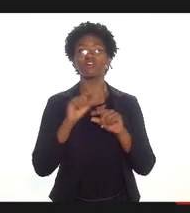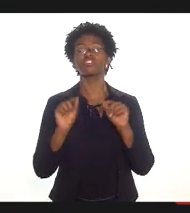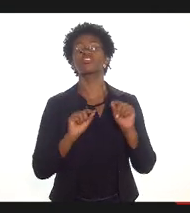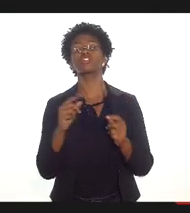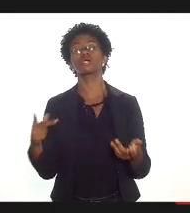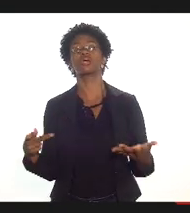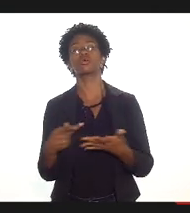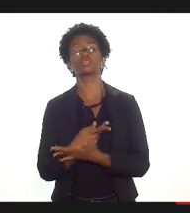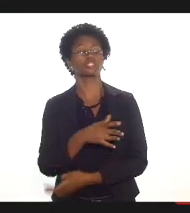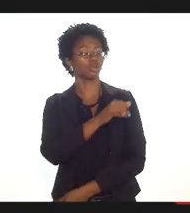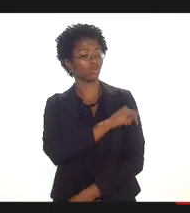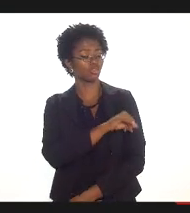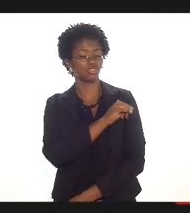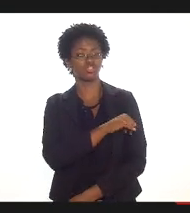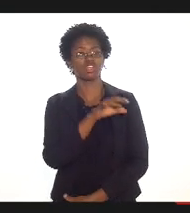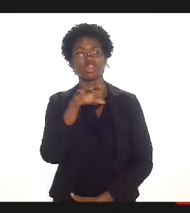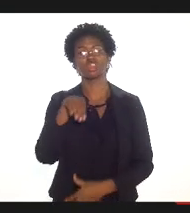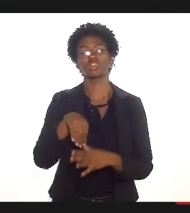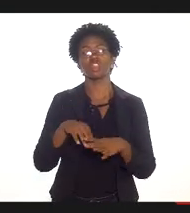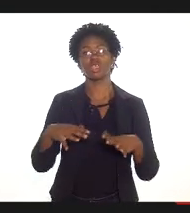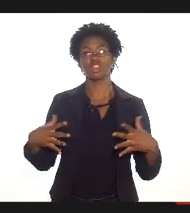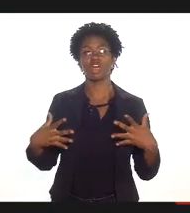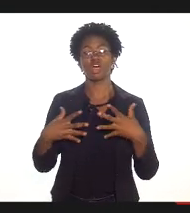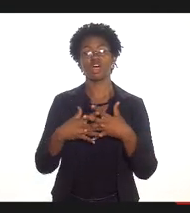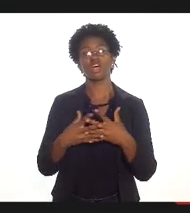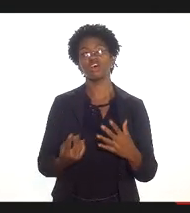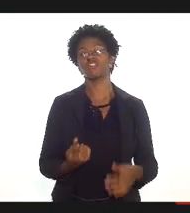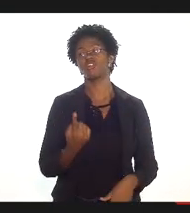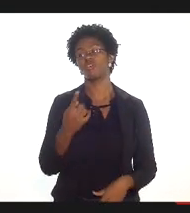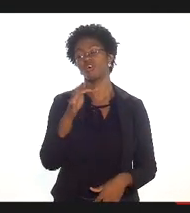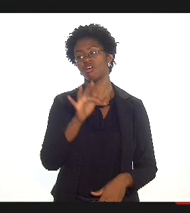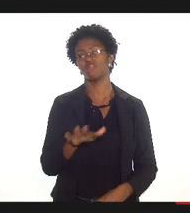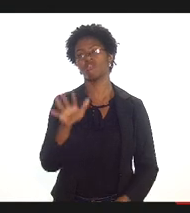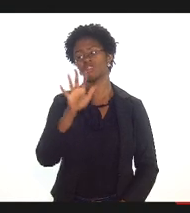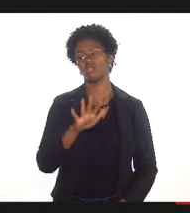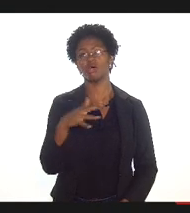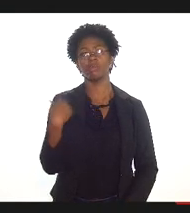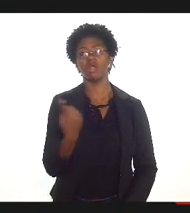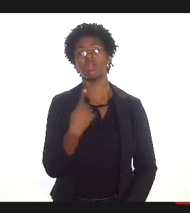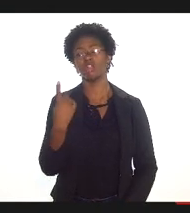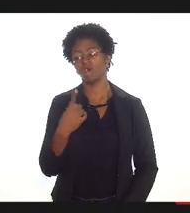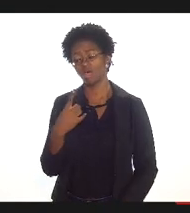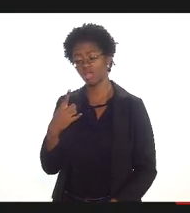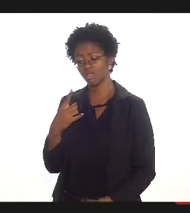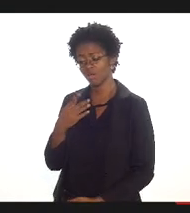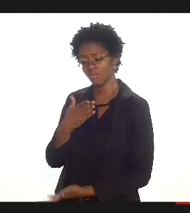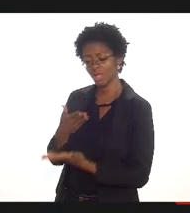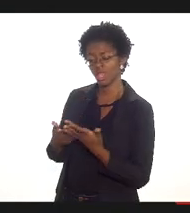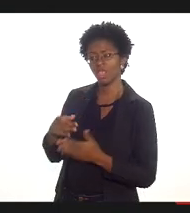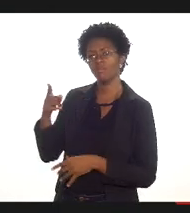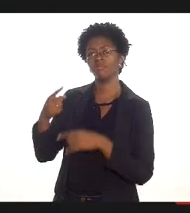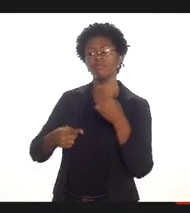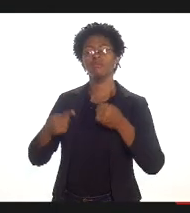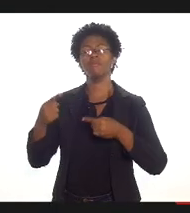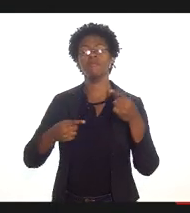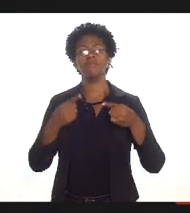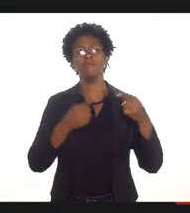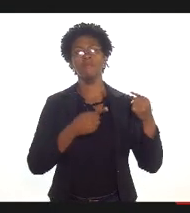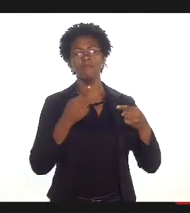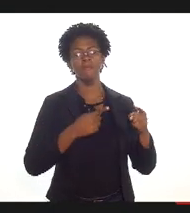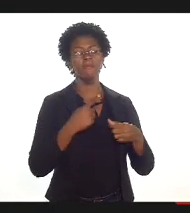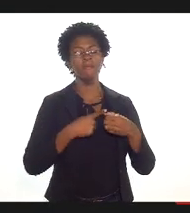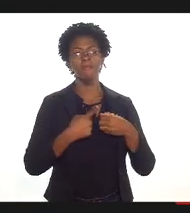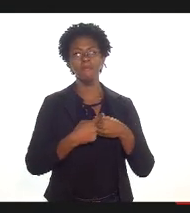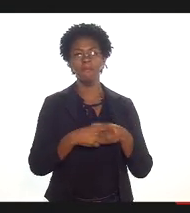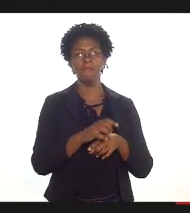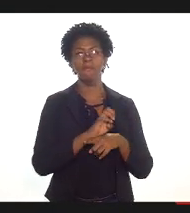do Rio de Janeiro dentro da rede federal, para que a gente não caia na esparrela do governo federal de debater os estados e dos municípios